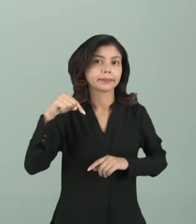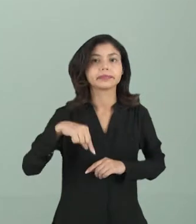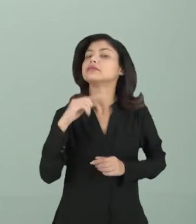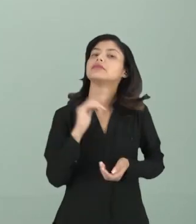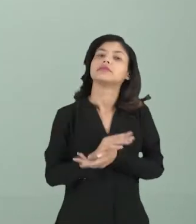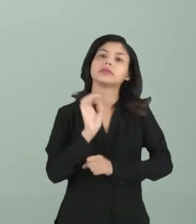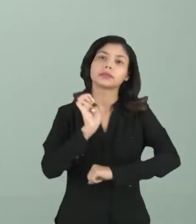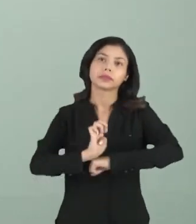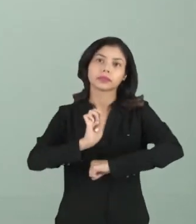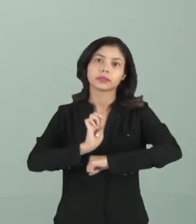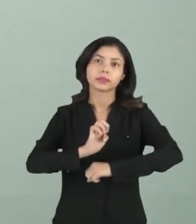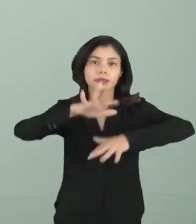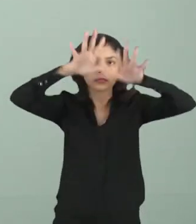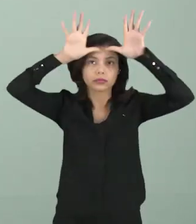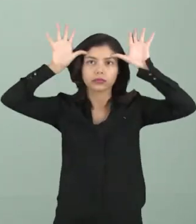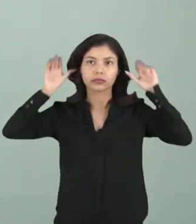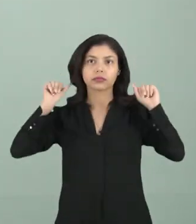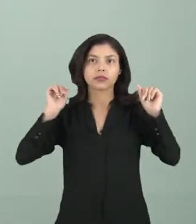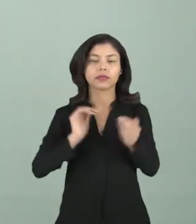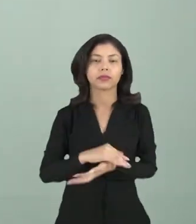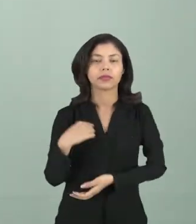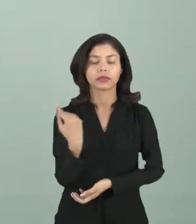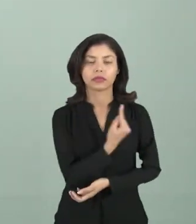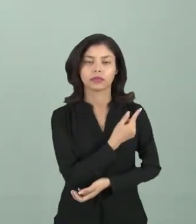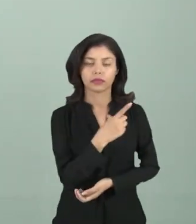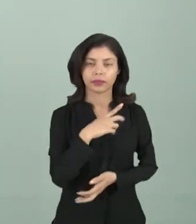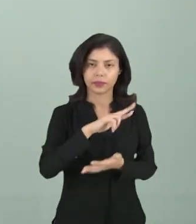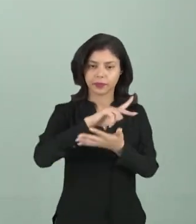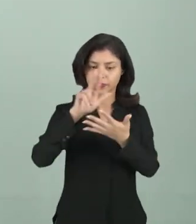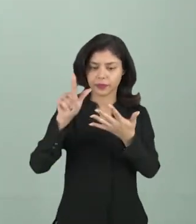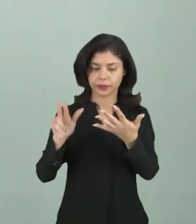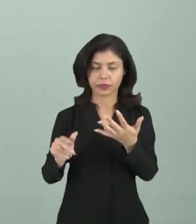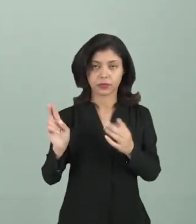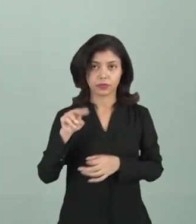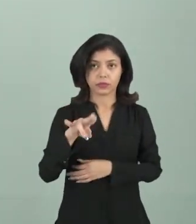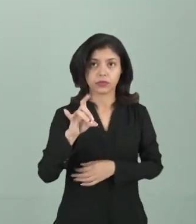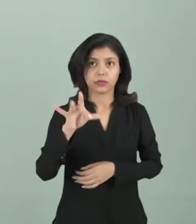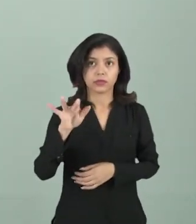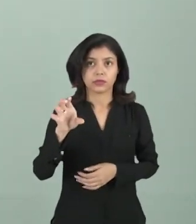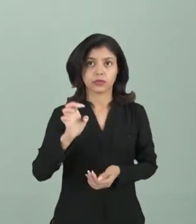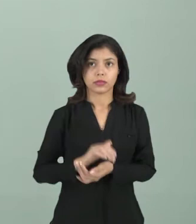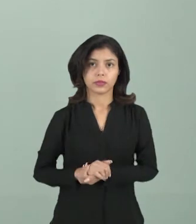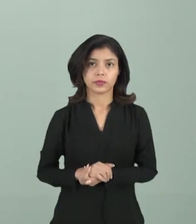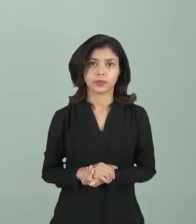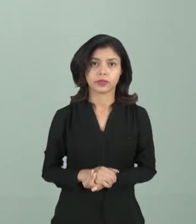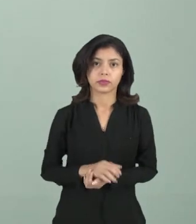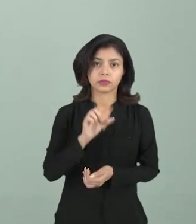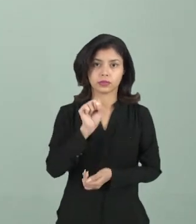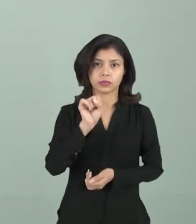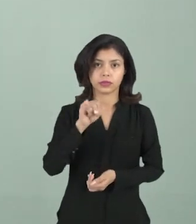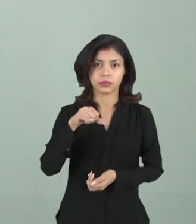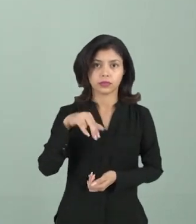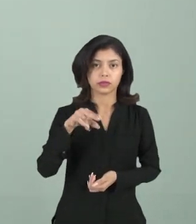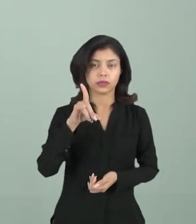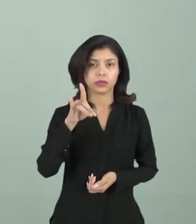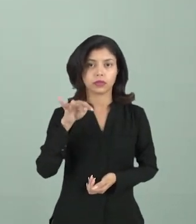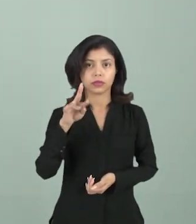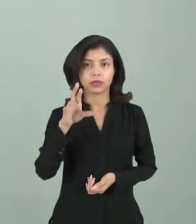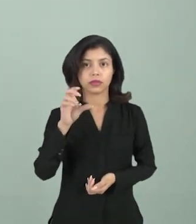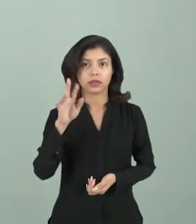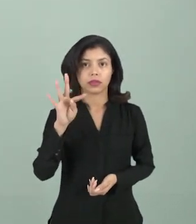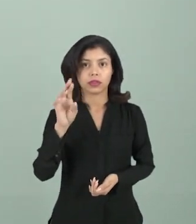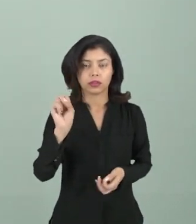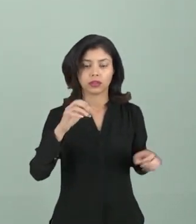nosso estado, o estado do Acre, nós temos várias unidades dos sindicatos de trabalhadores